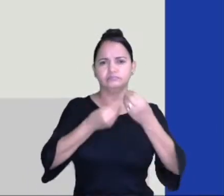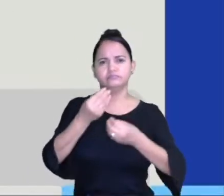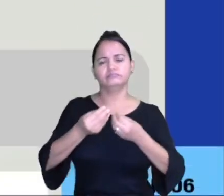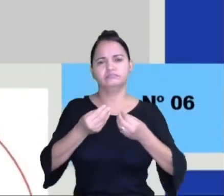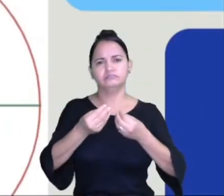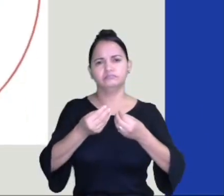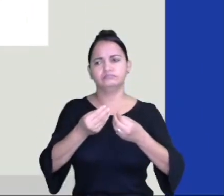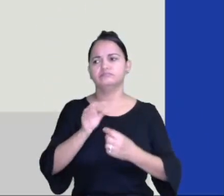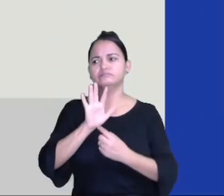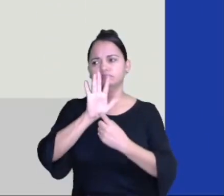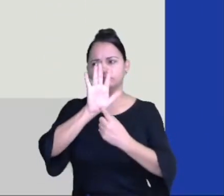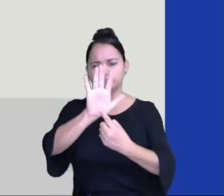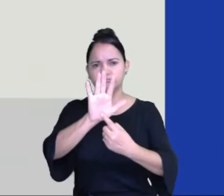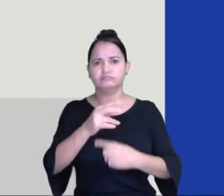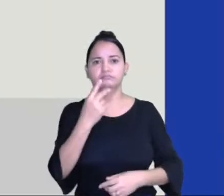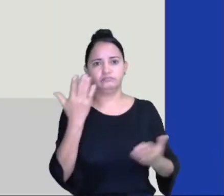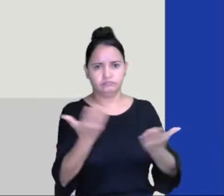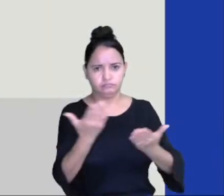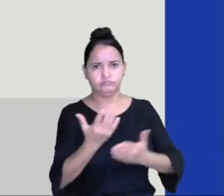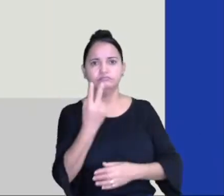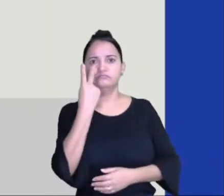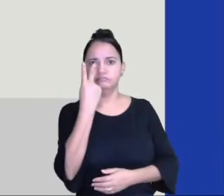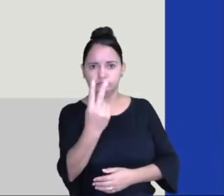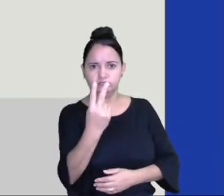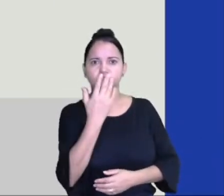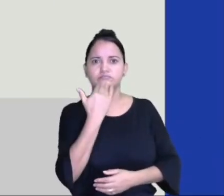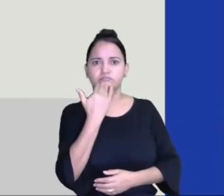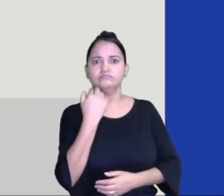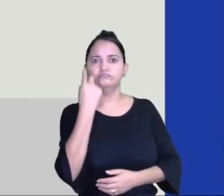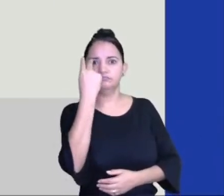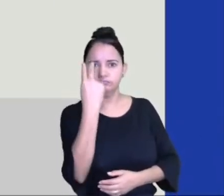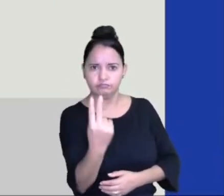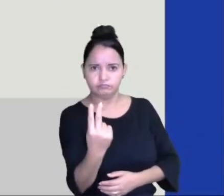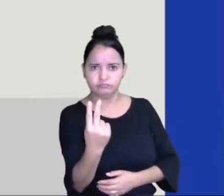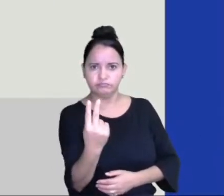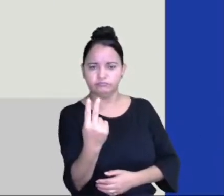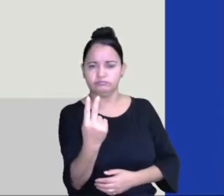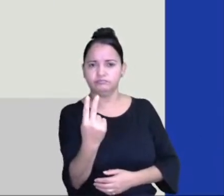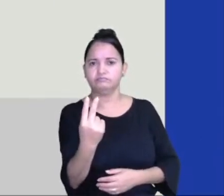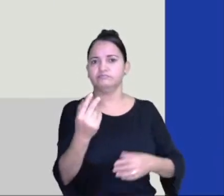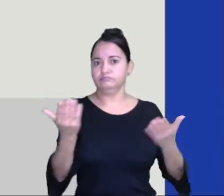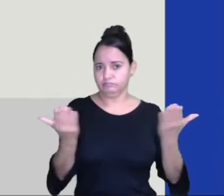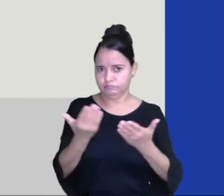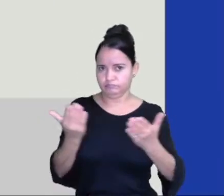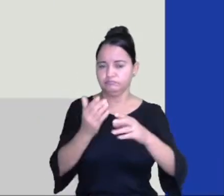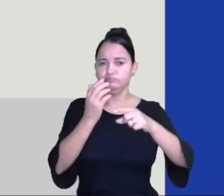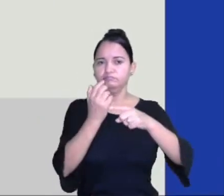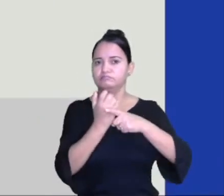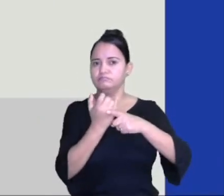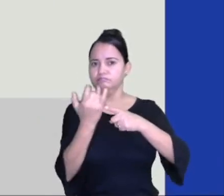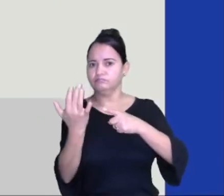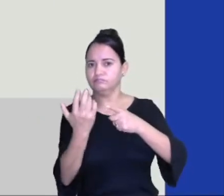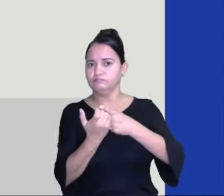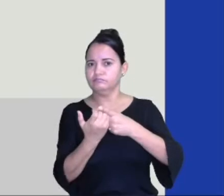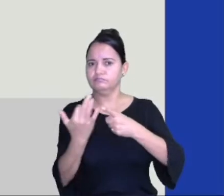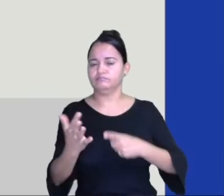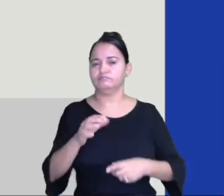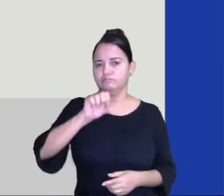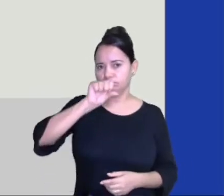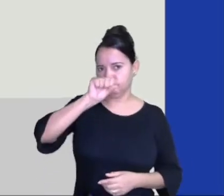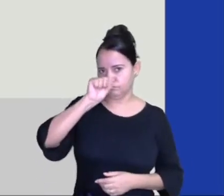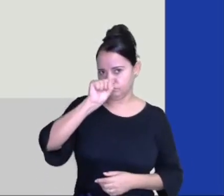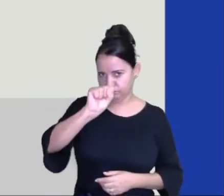essa representação. Então, como a gente já viu no exemplo anterior, eu fracionei em 8, né? Trouxe